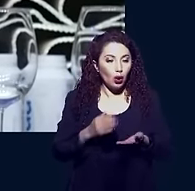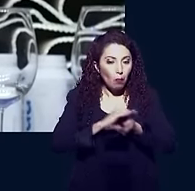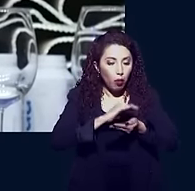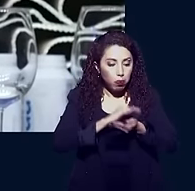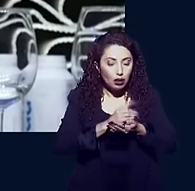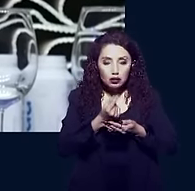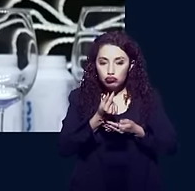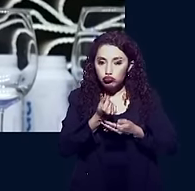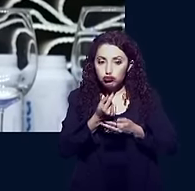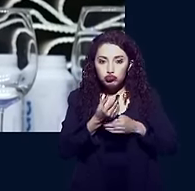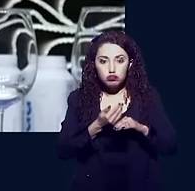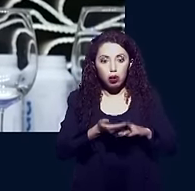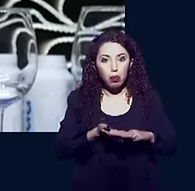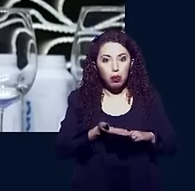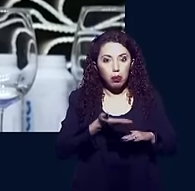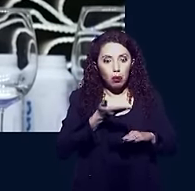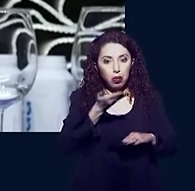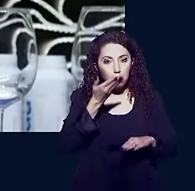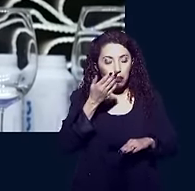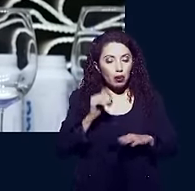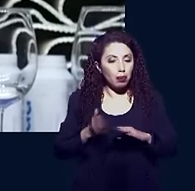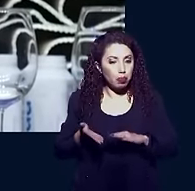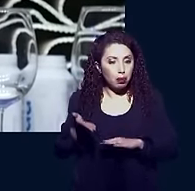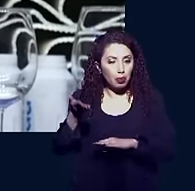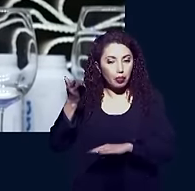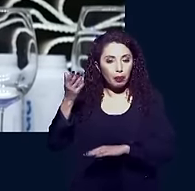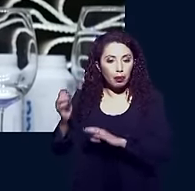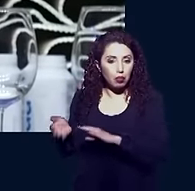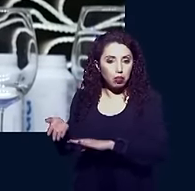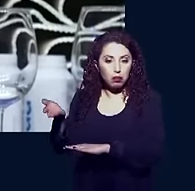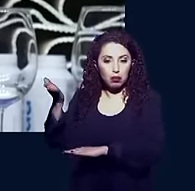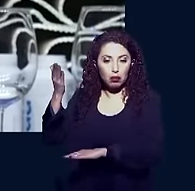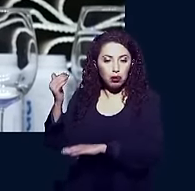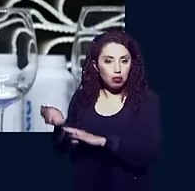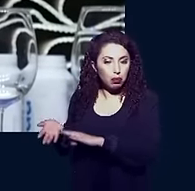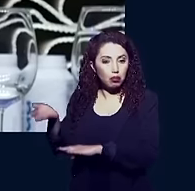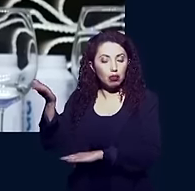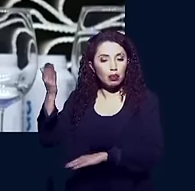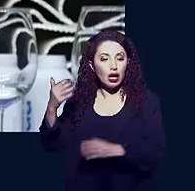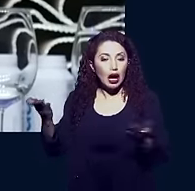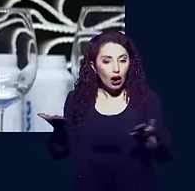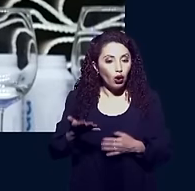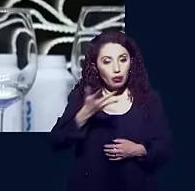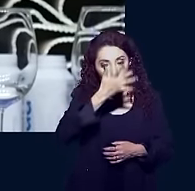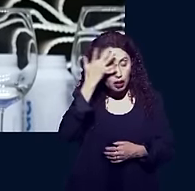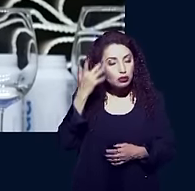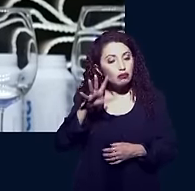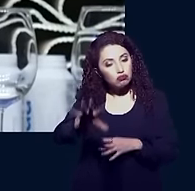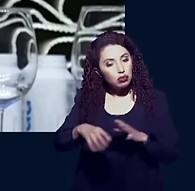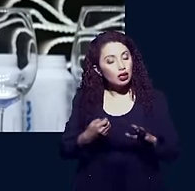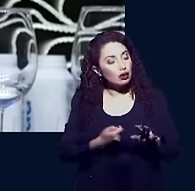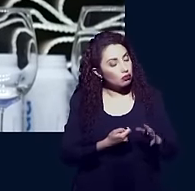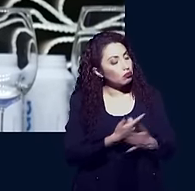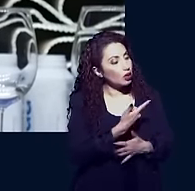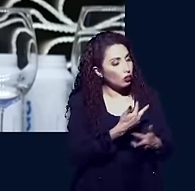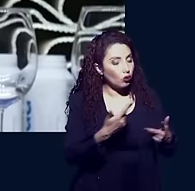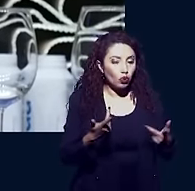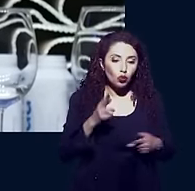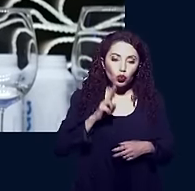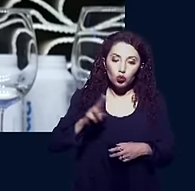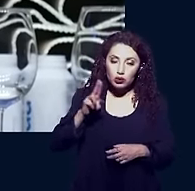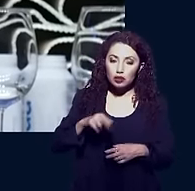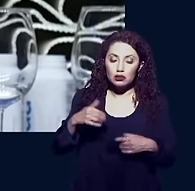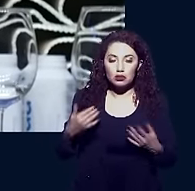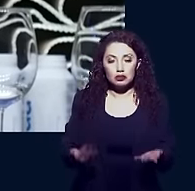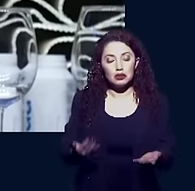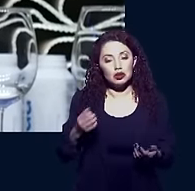famílias bastante significativo e ela tá sendo utilizada em escala menor isso é curioso se a gente pensa em termos de quanto tempo que demora